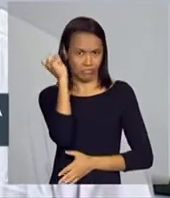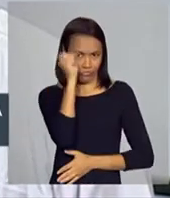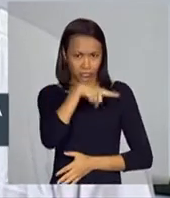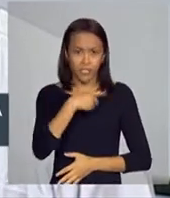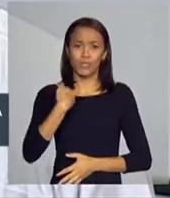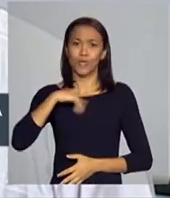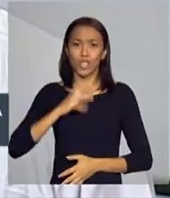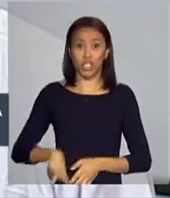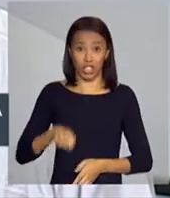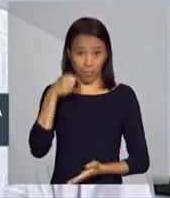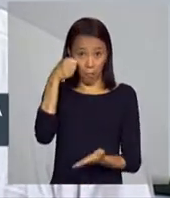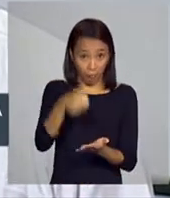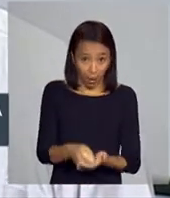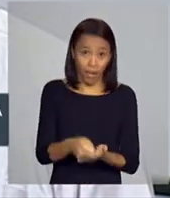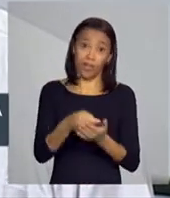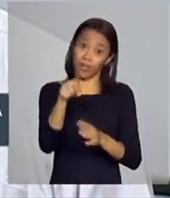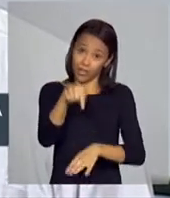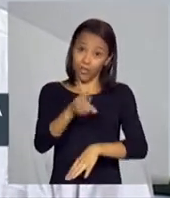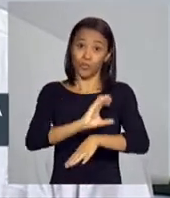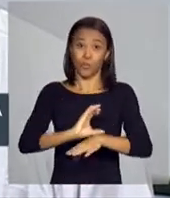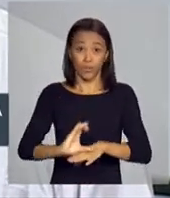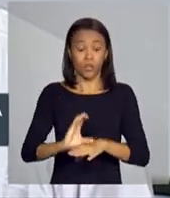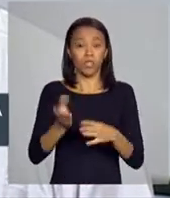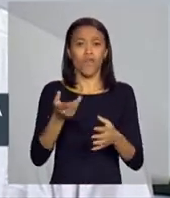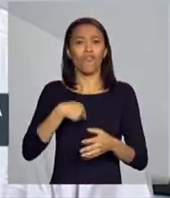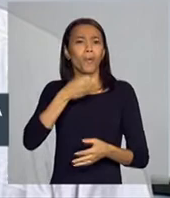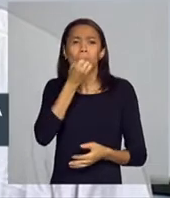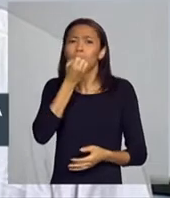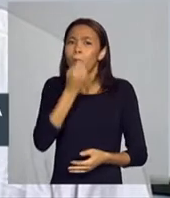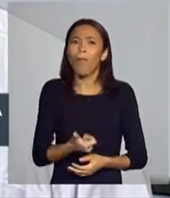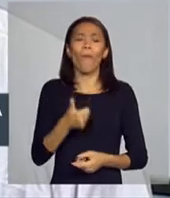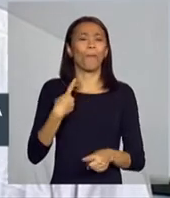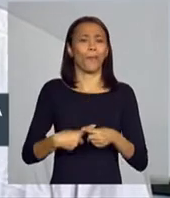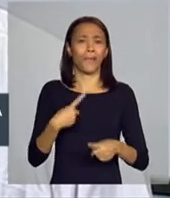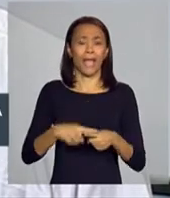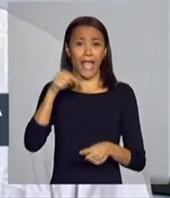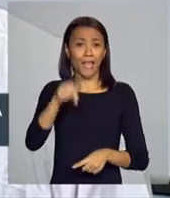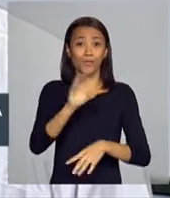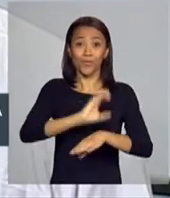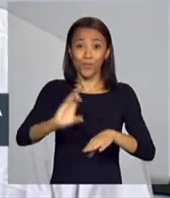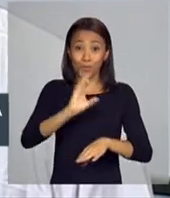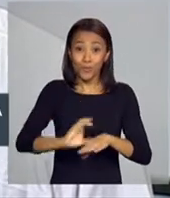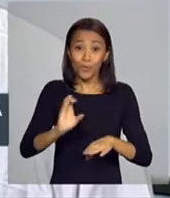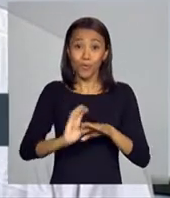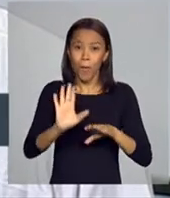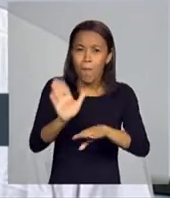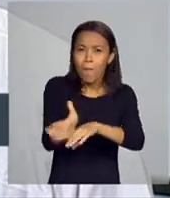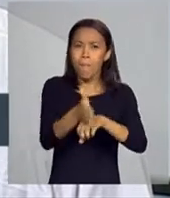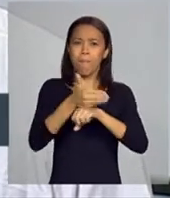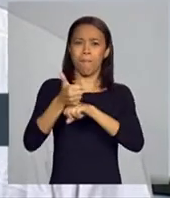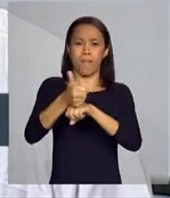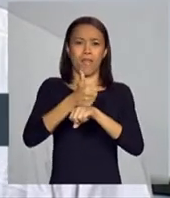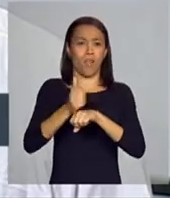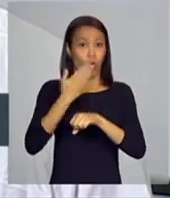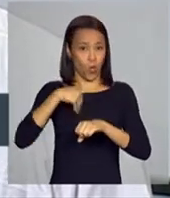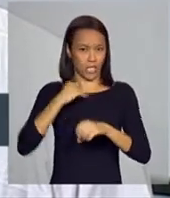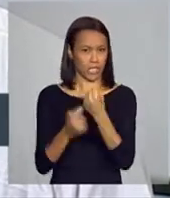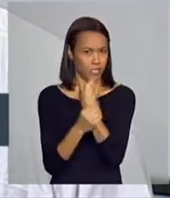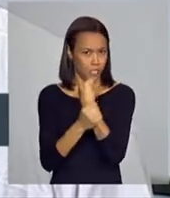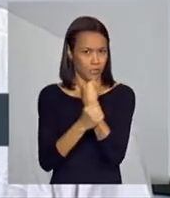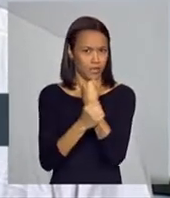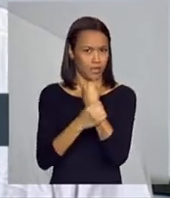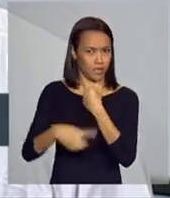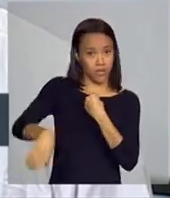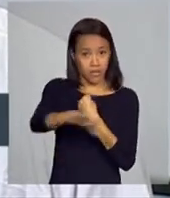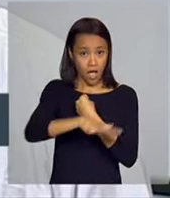gente poder tirar esse dinheiro do bolso né e é muito foi muito gratificante porque é um é um curso que Visa melhor e a nossa estabilidade no